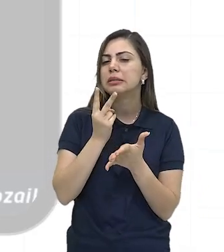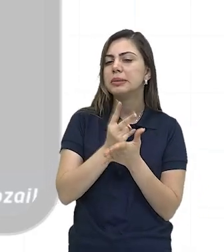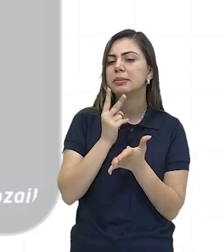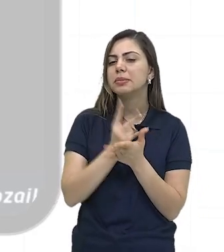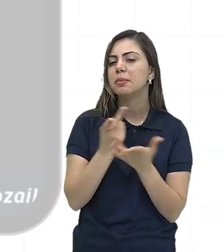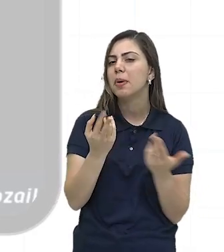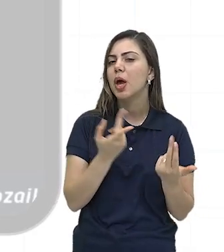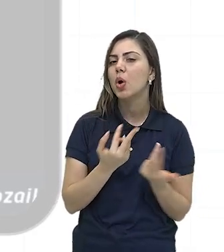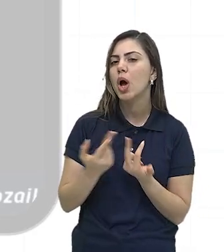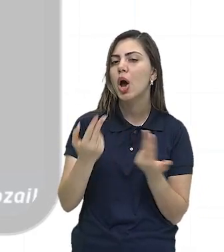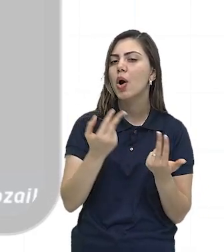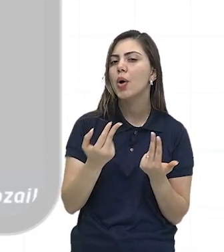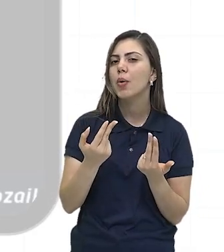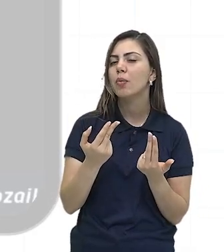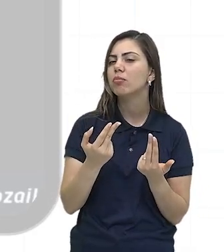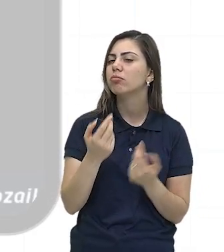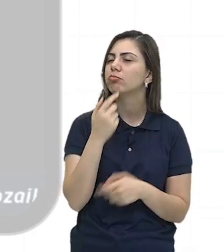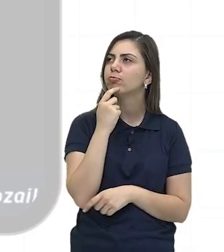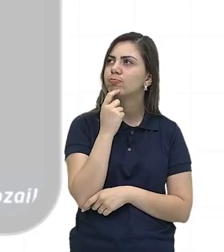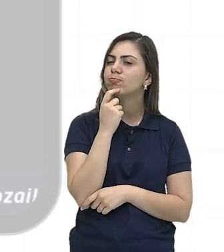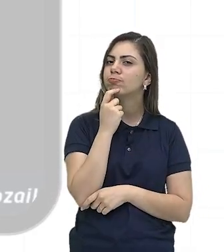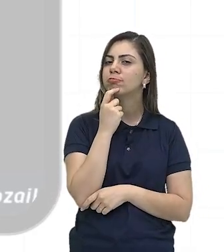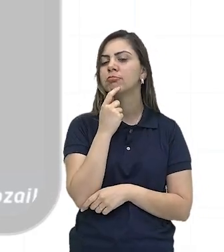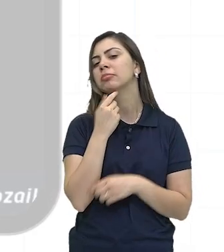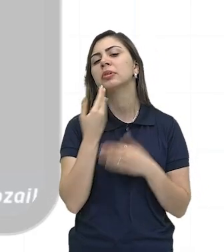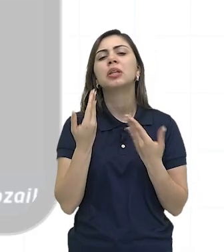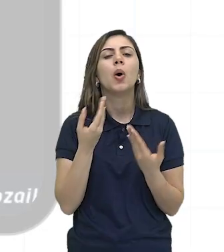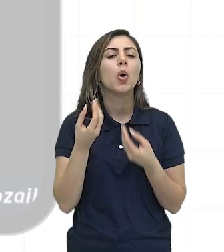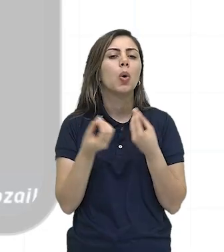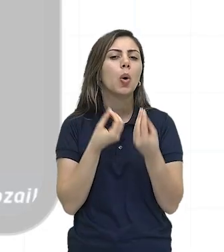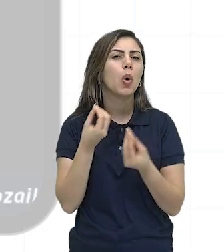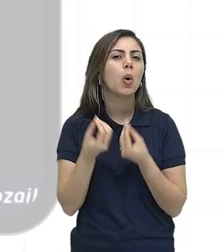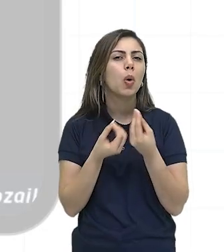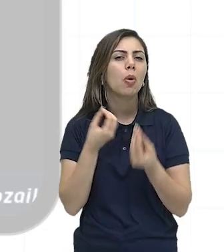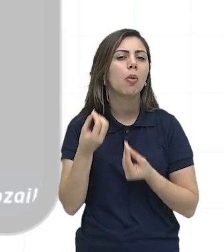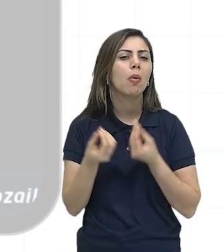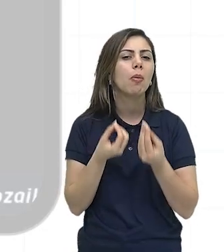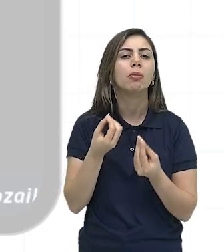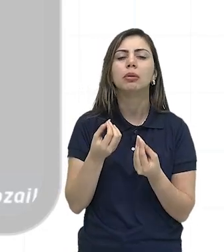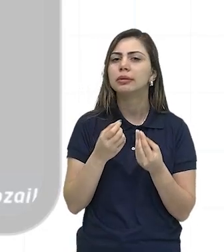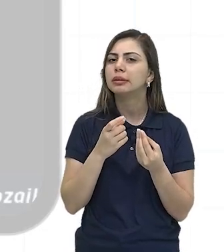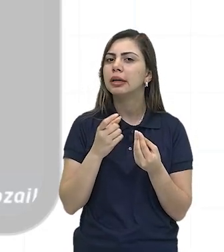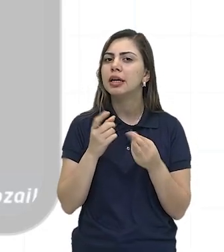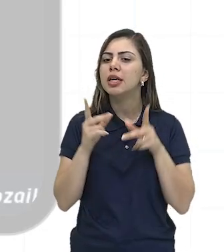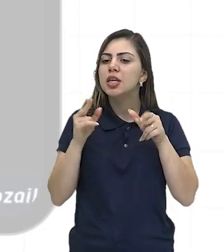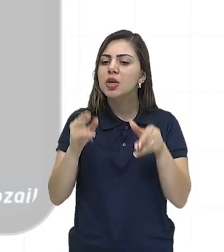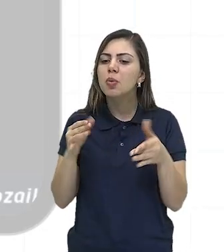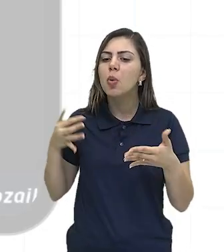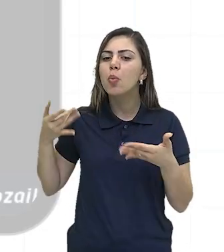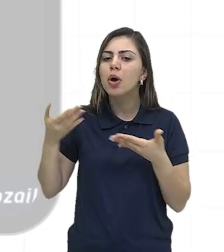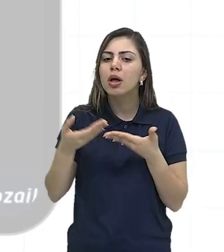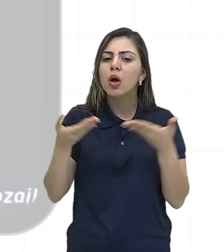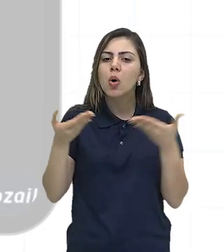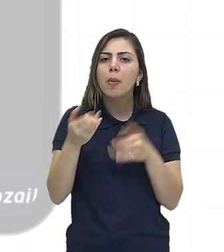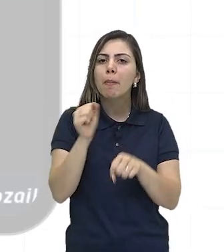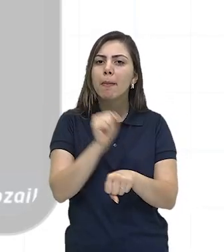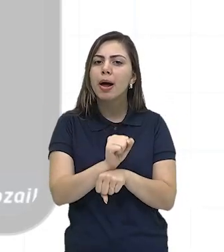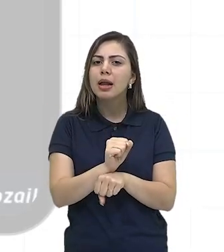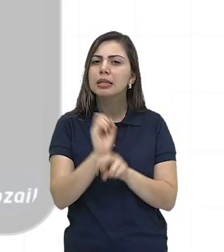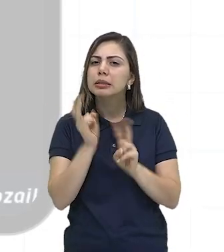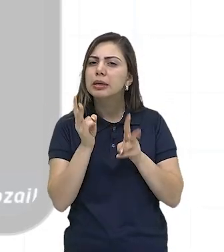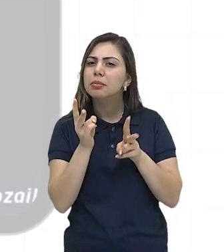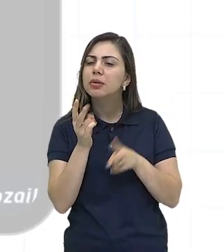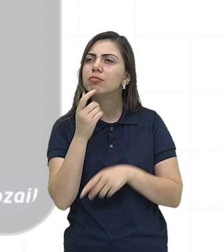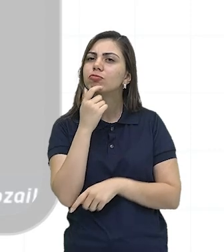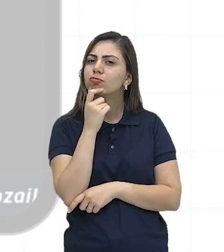assim? Será que elas sempre estiveram dispostas dessa forma como nós conhecemos na superfície terrestre?